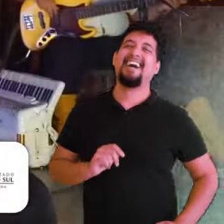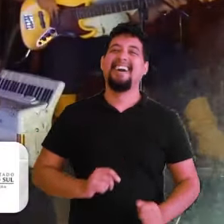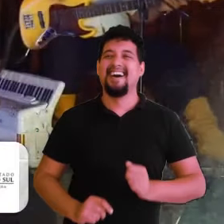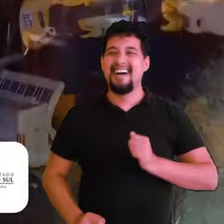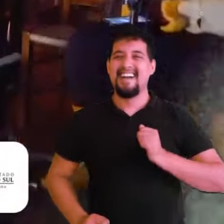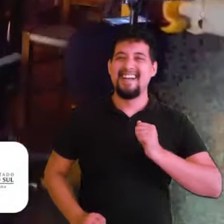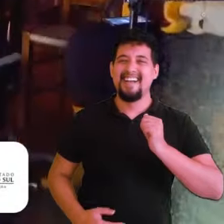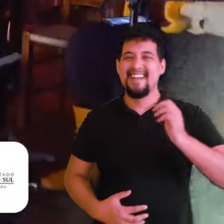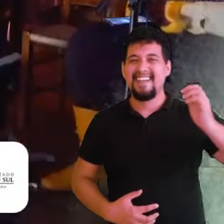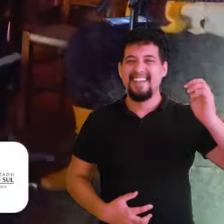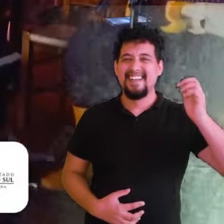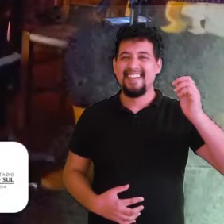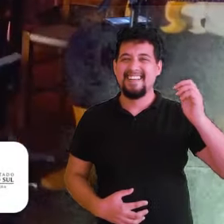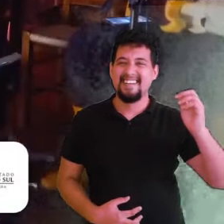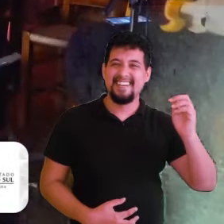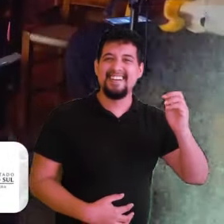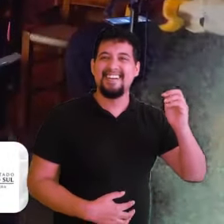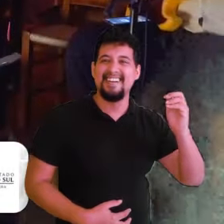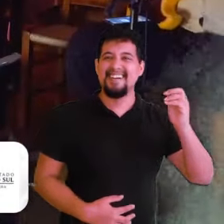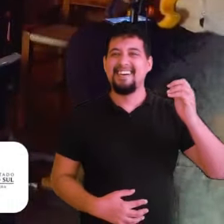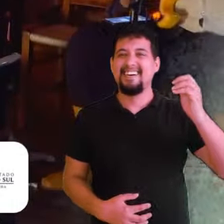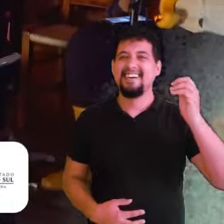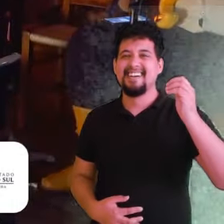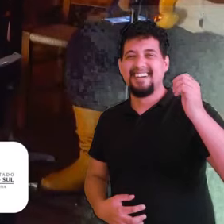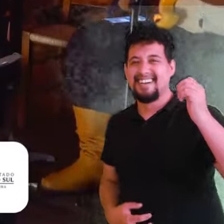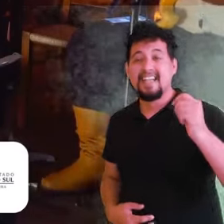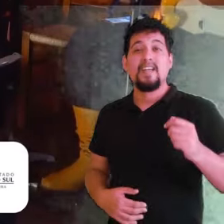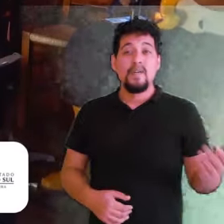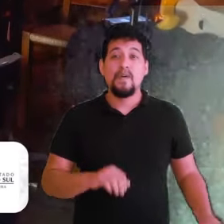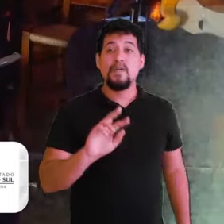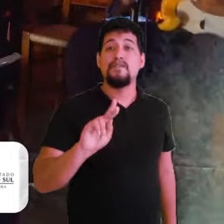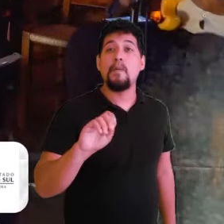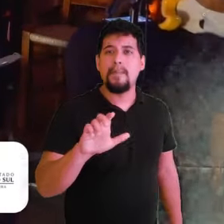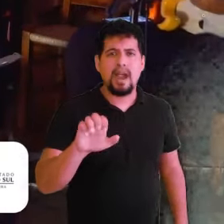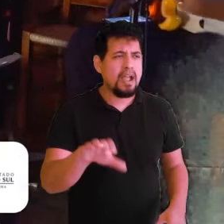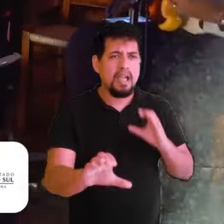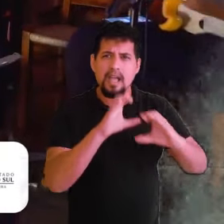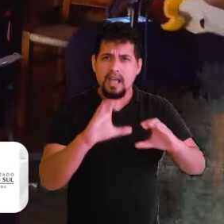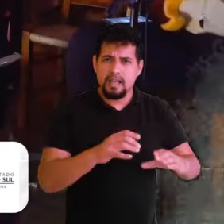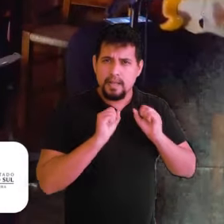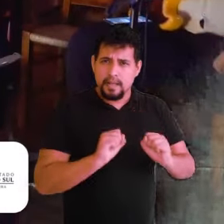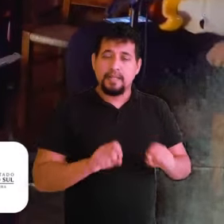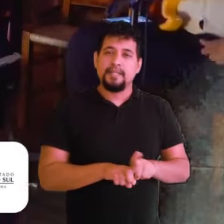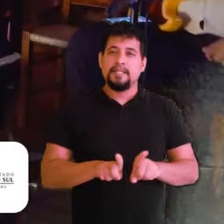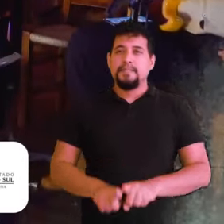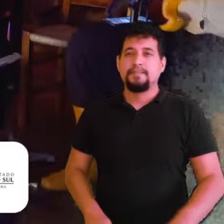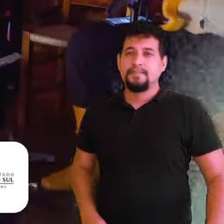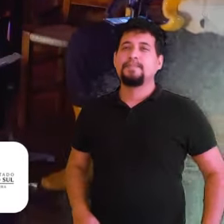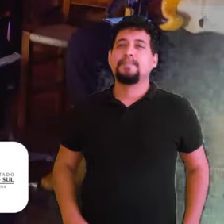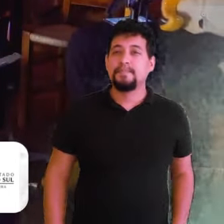bandeira. Johnny Pedal, pro Volmar e a Rose, canta um pedacinho da Se Eu Pudesse, companheiro, velho. Ah, se